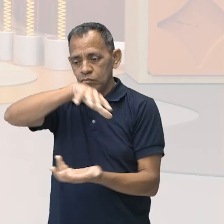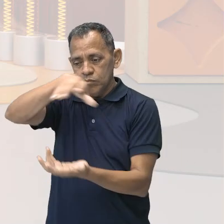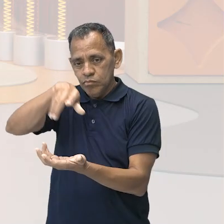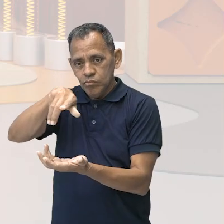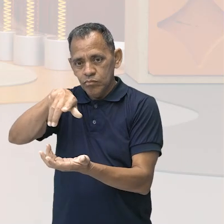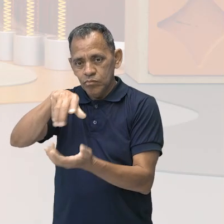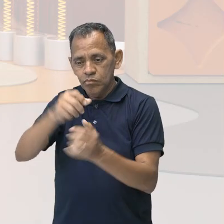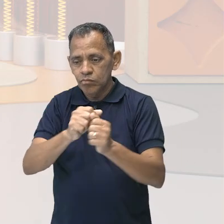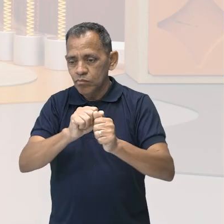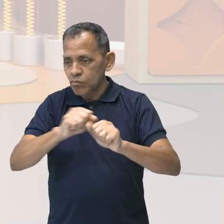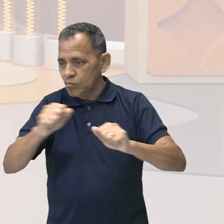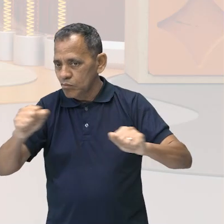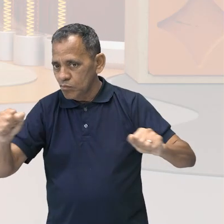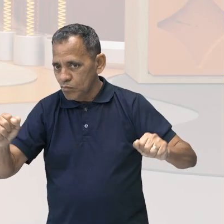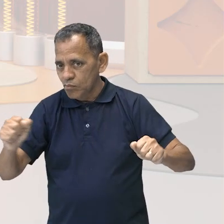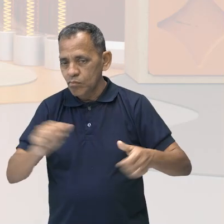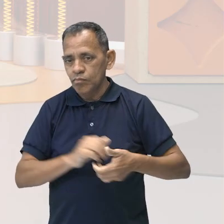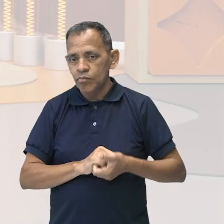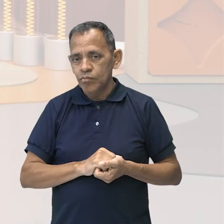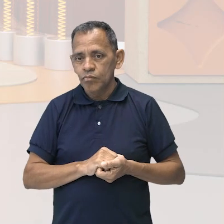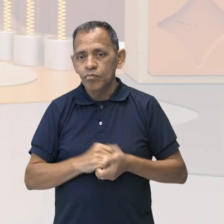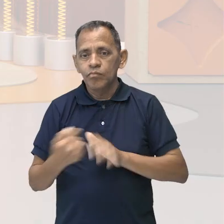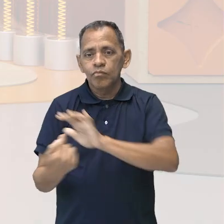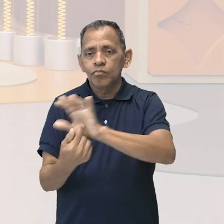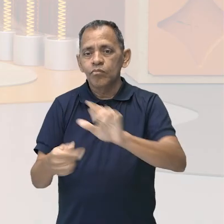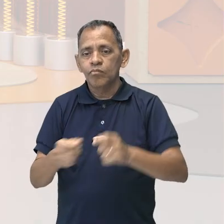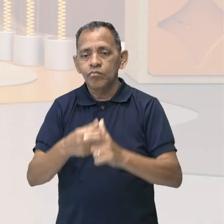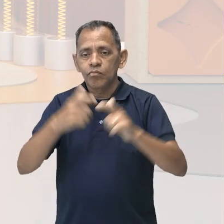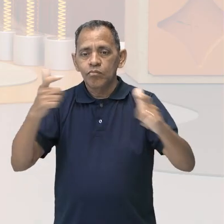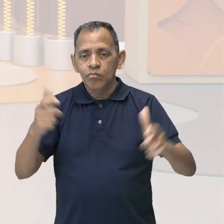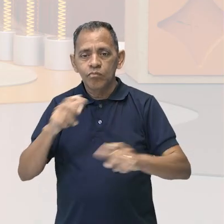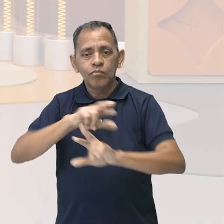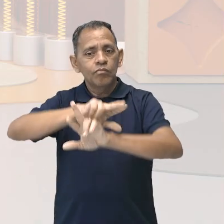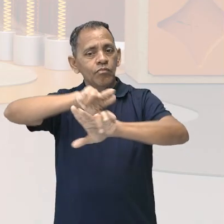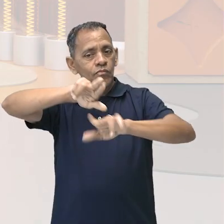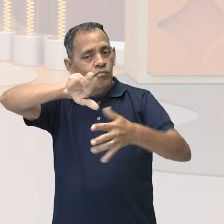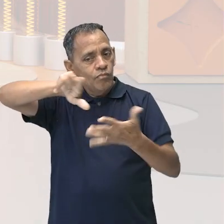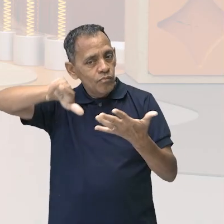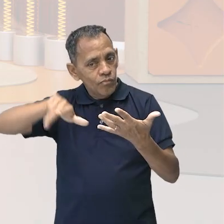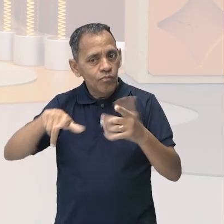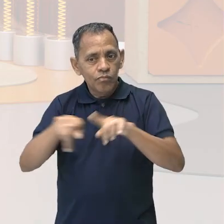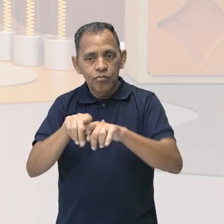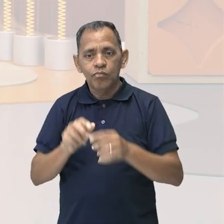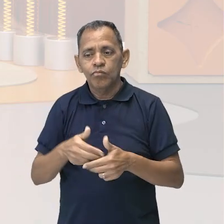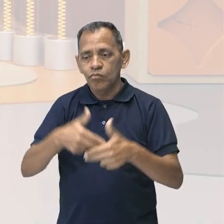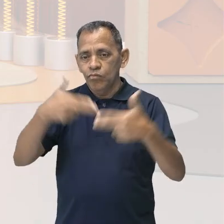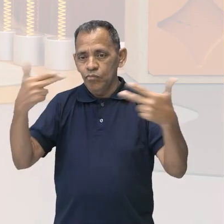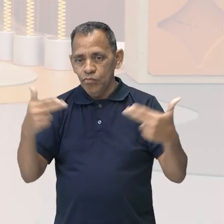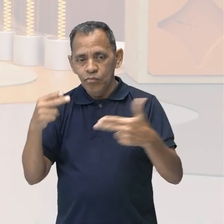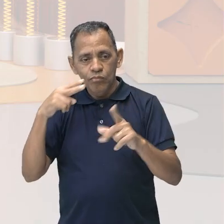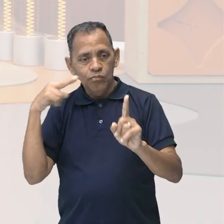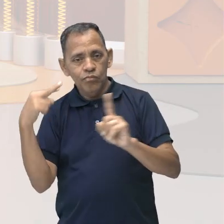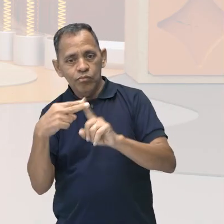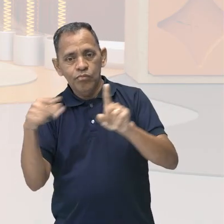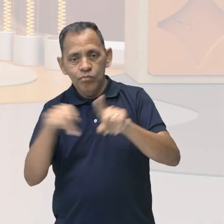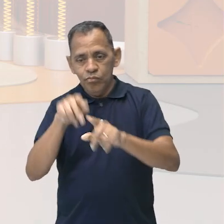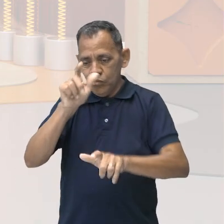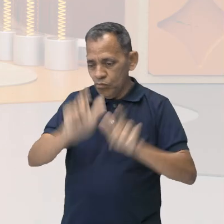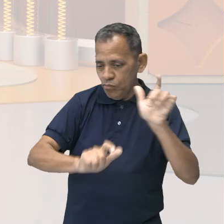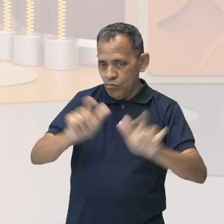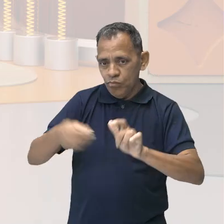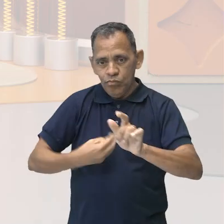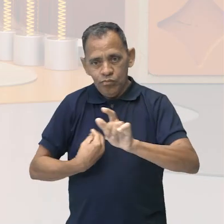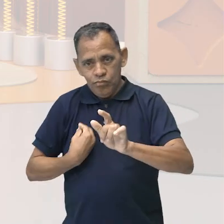em extensão territorial. Apresenta ali grande diversidade, tanto do ponto de vista étnico, dos povos que ali vivem, né,